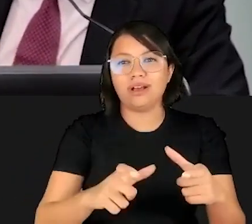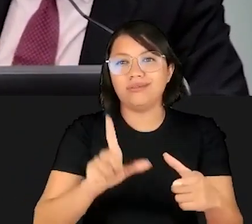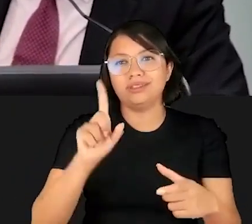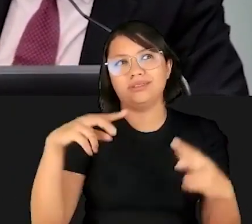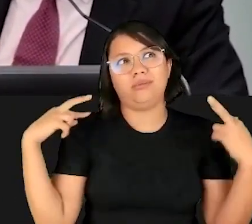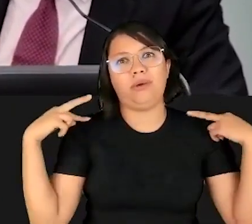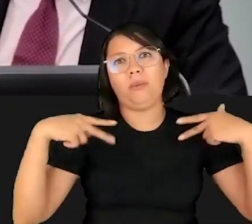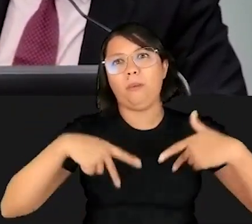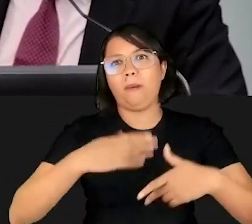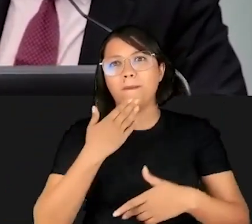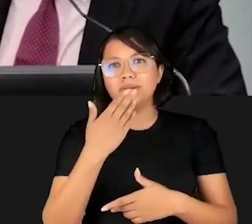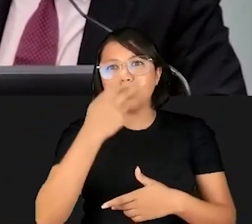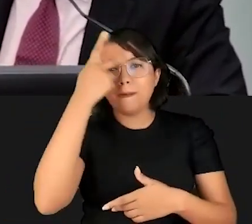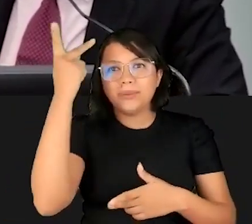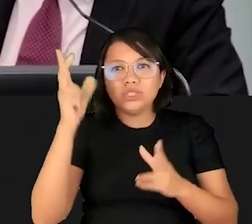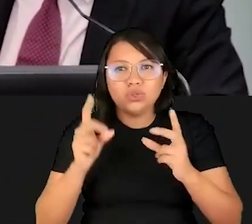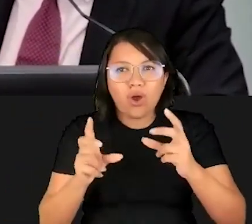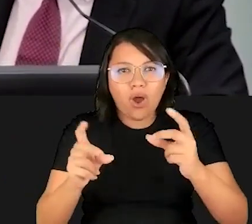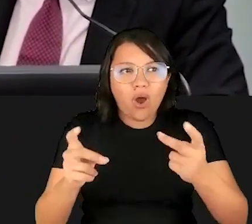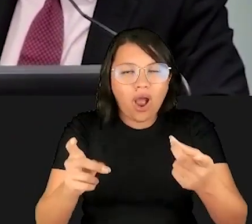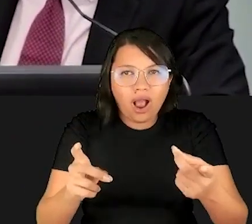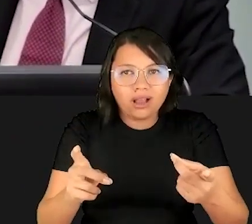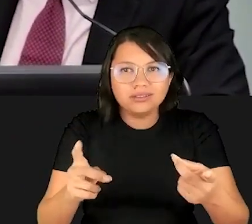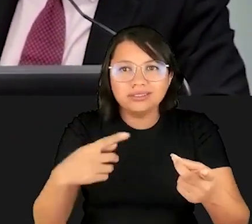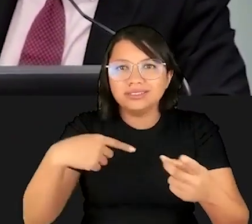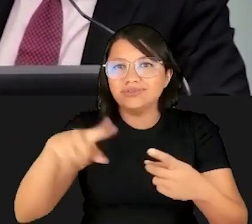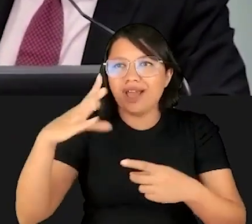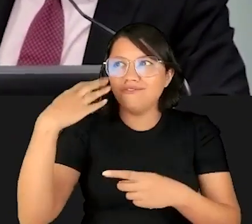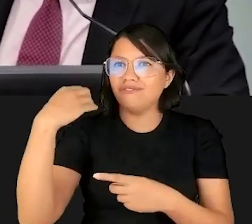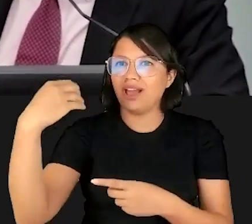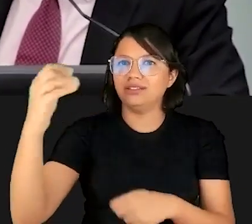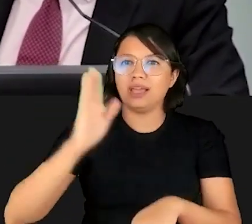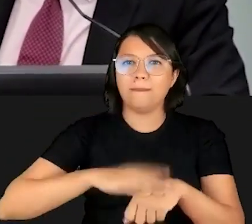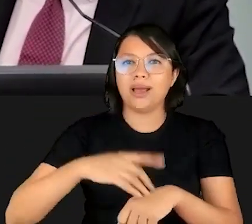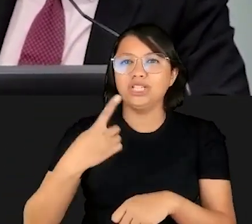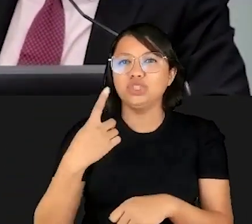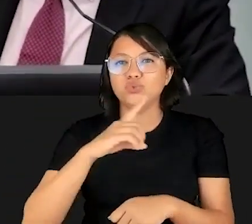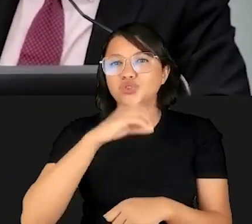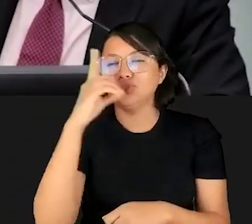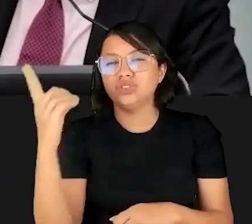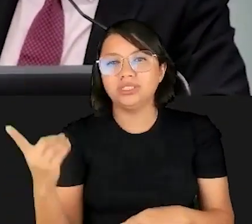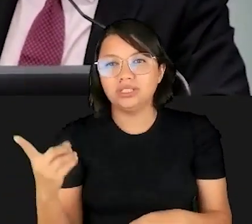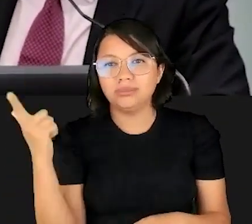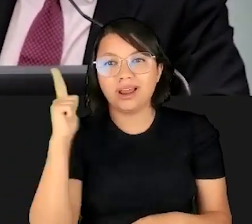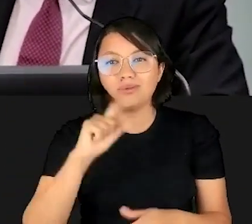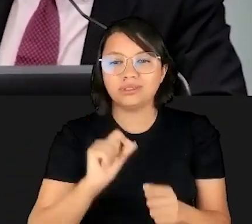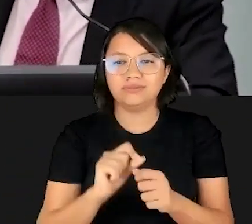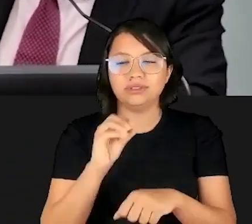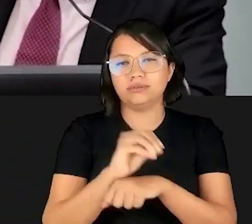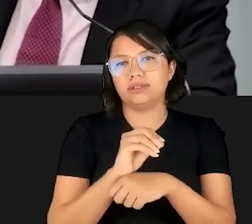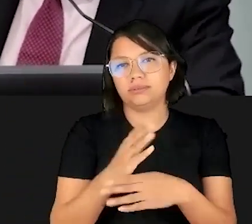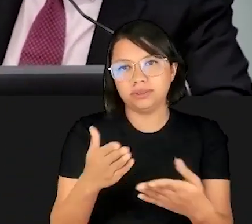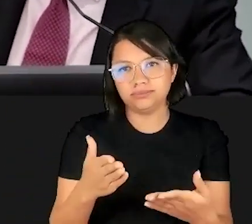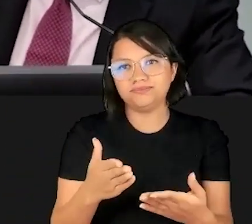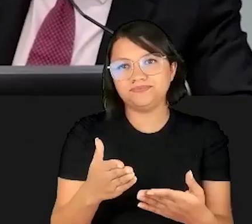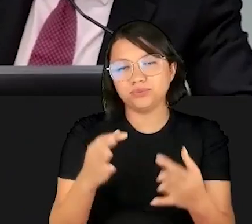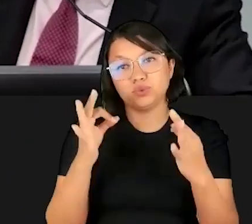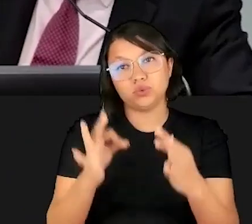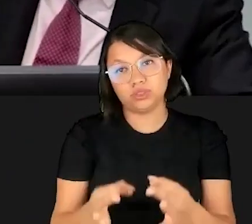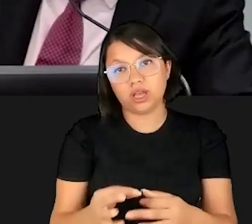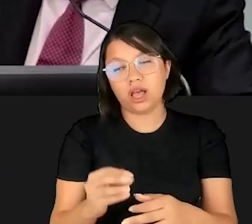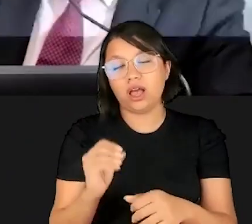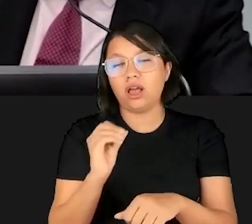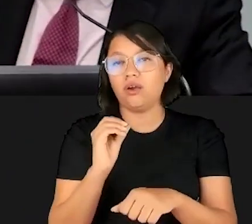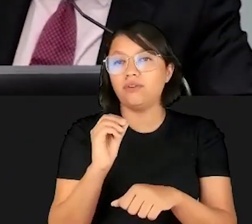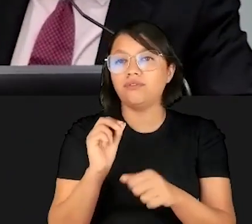para alguém com câncer fazendo radioterapia que se ele desloque por mais de um dia para poder ter o tratamento. Então, o ideal era poder fazer o